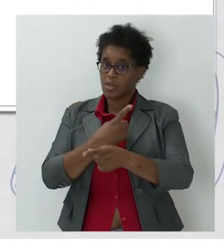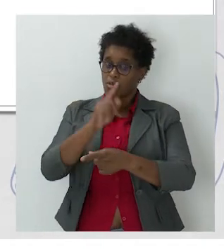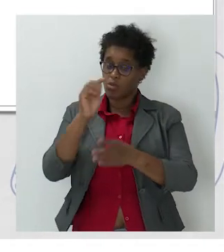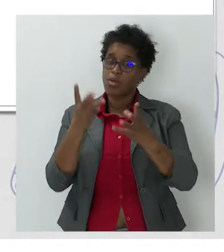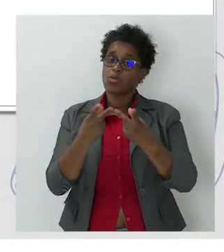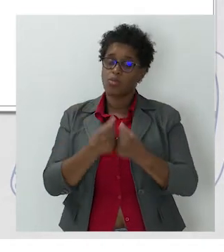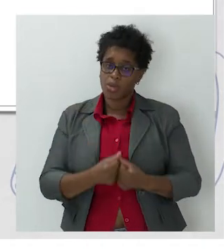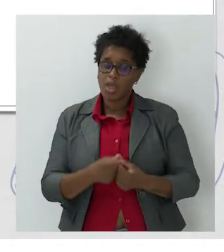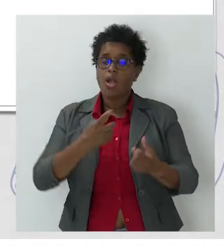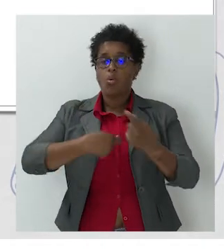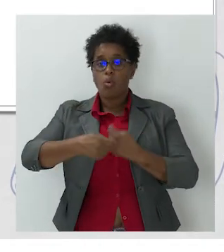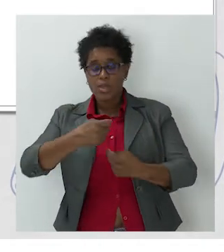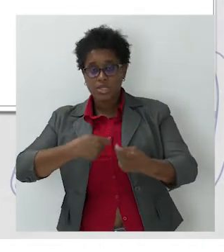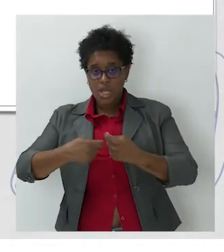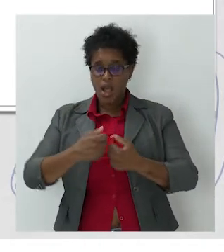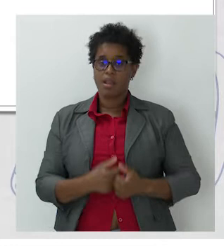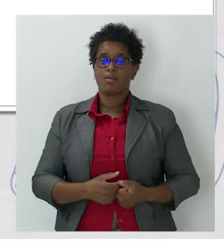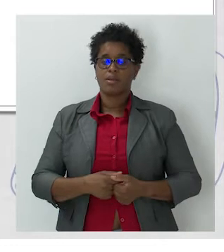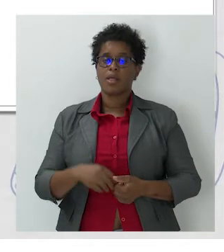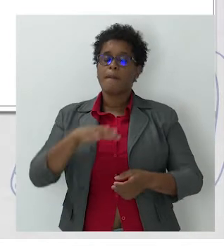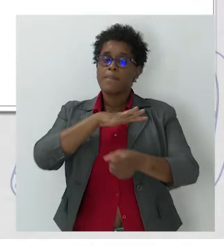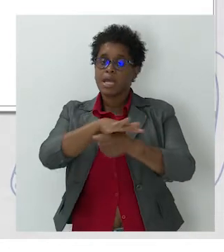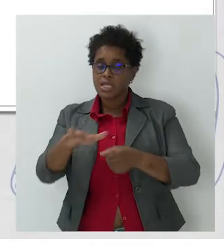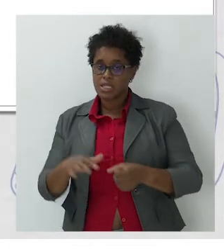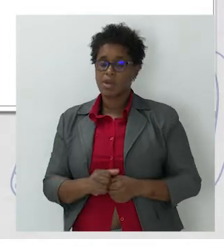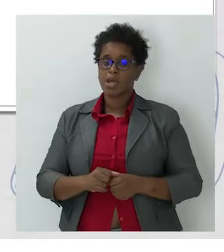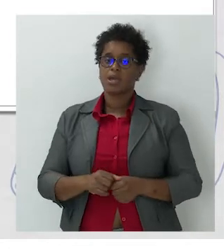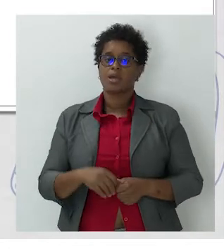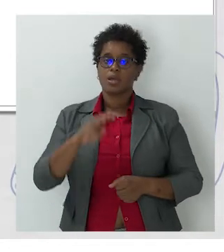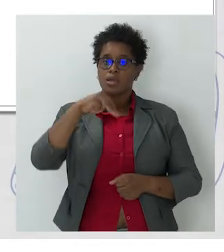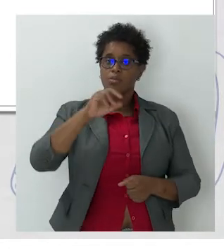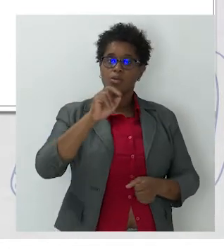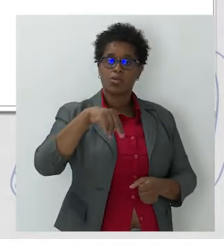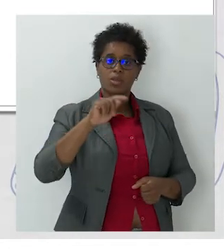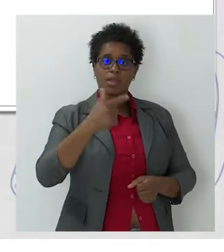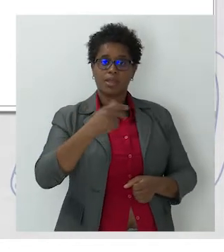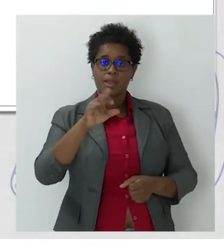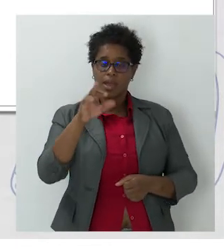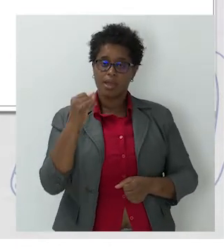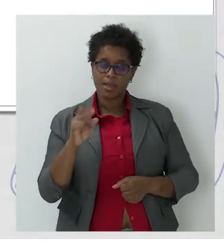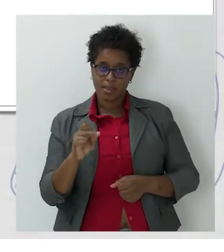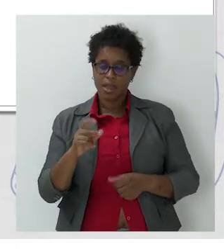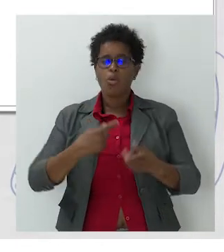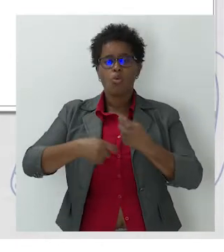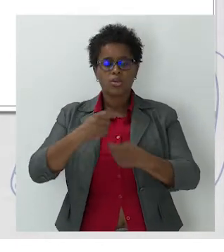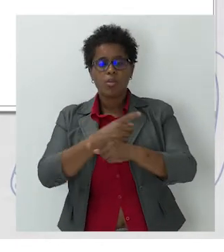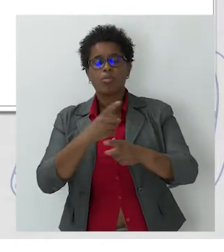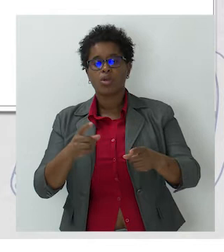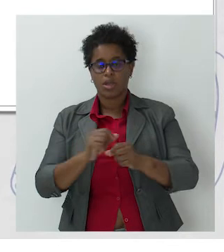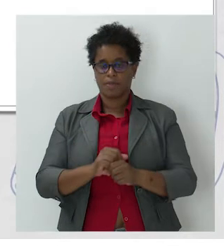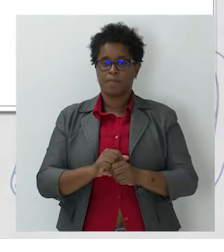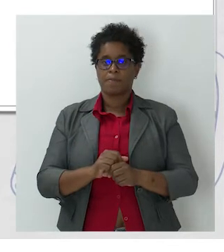economia comercial, marítima e monetária. Comercial, porque